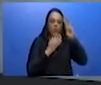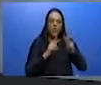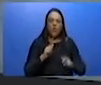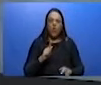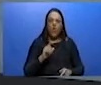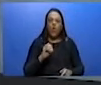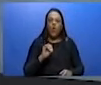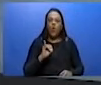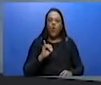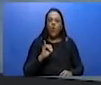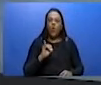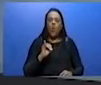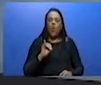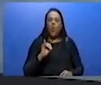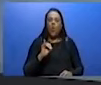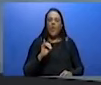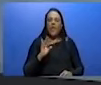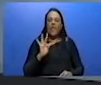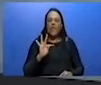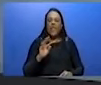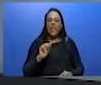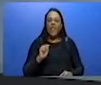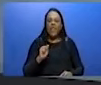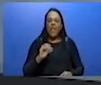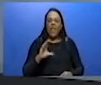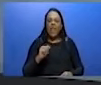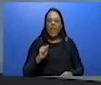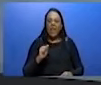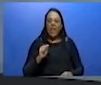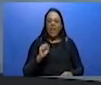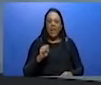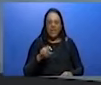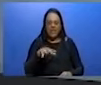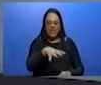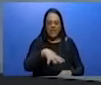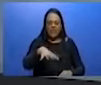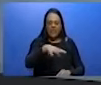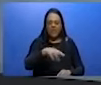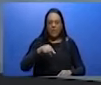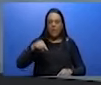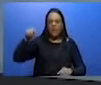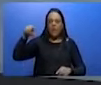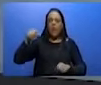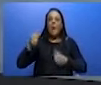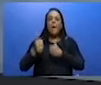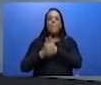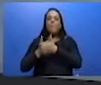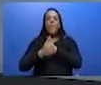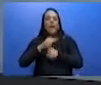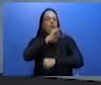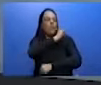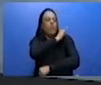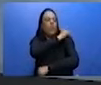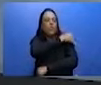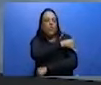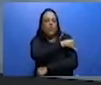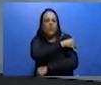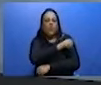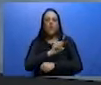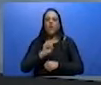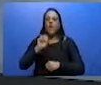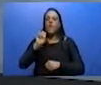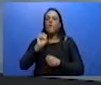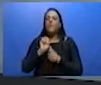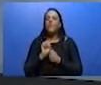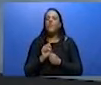viviam ali onde hoje é o norte do Rio de Janeiro, sul do Espírito Santo. Tem até uma cidade lá hoje,